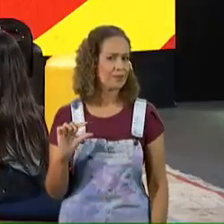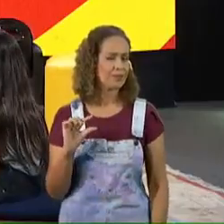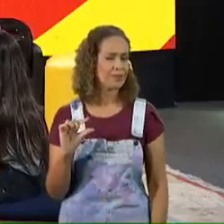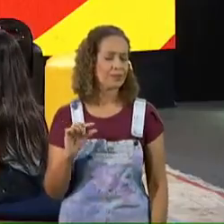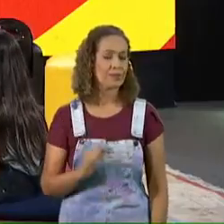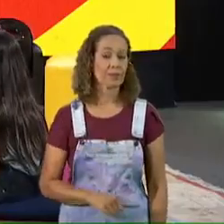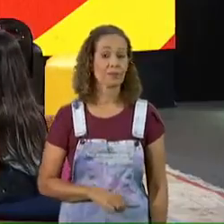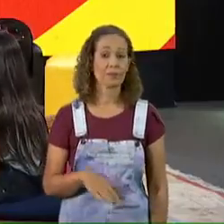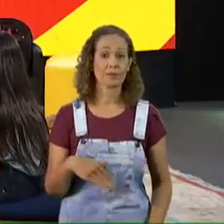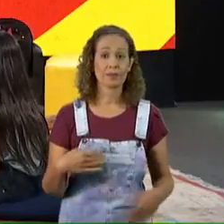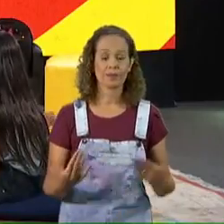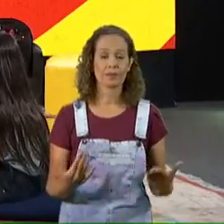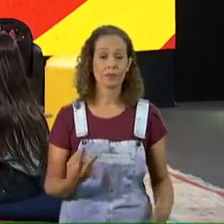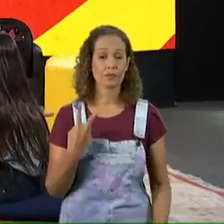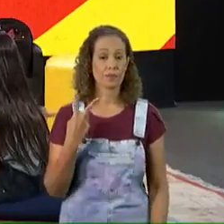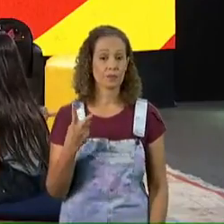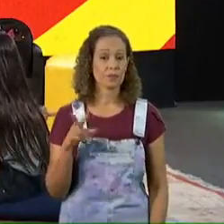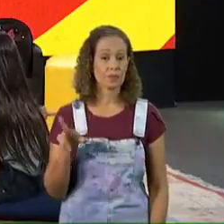irmãos. Começa com a letra M. E um dos